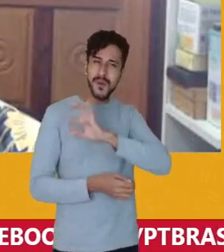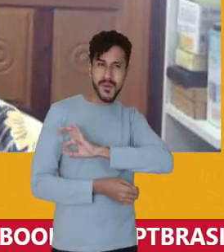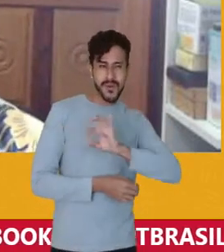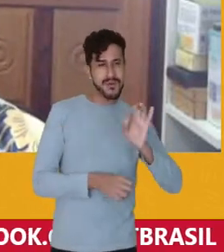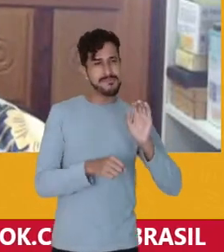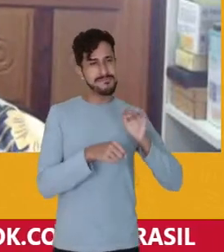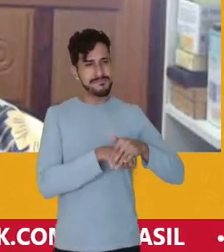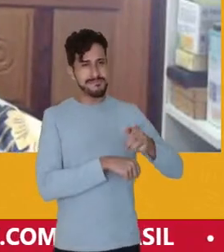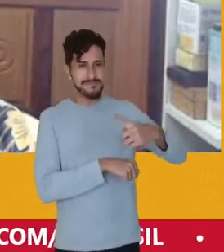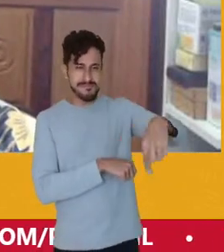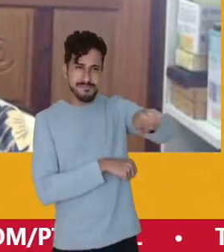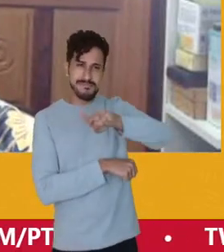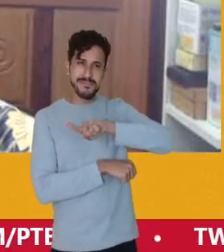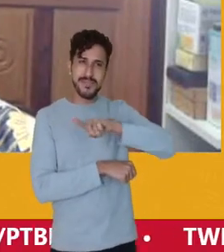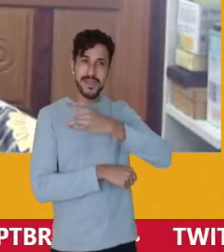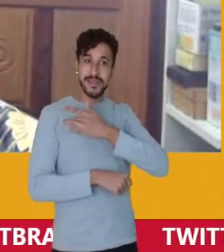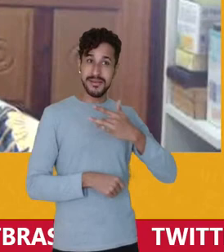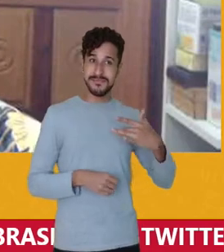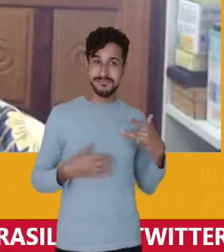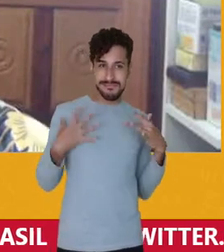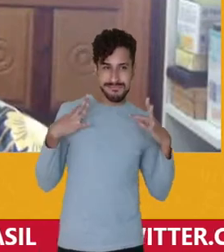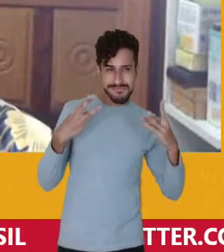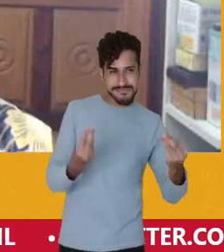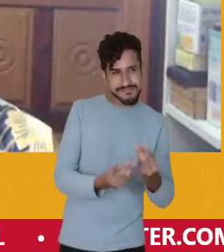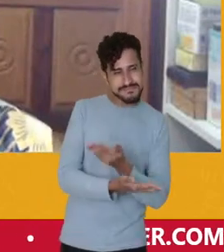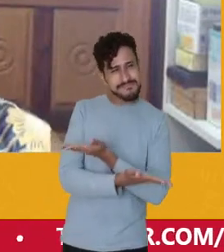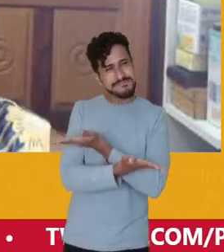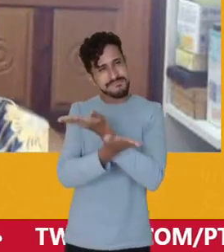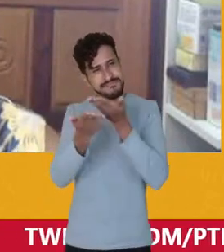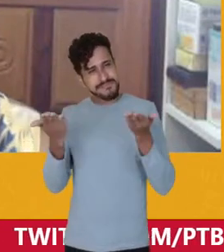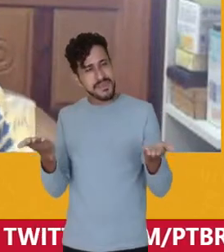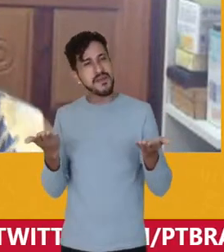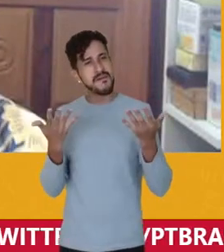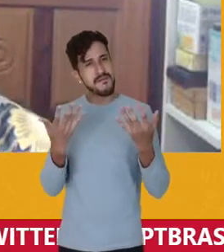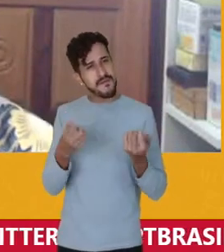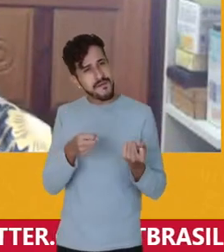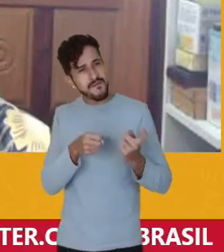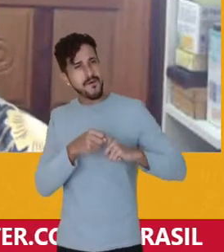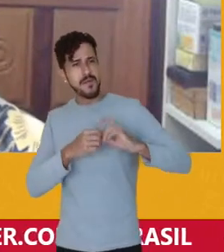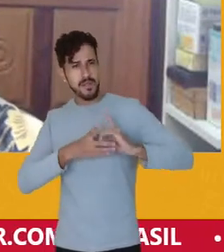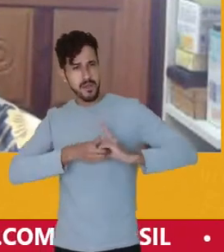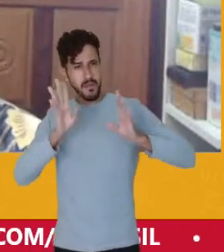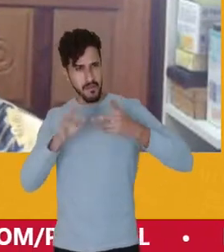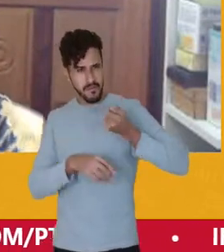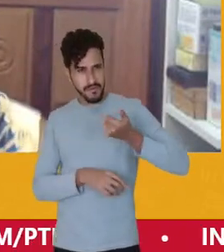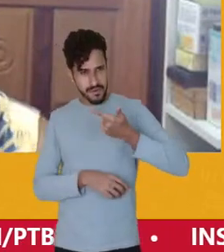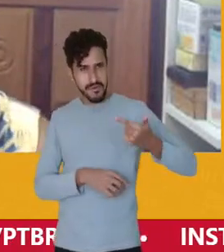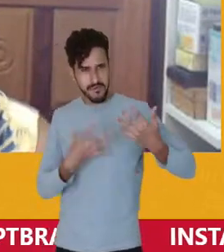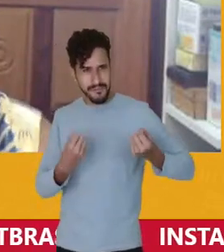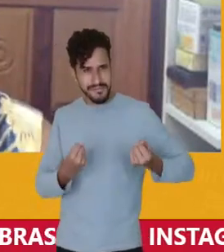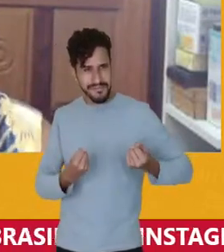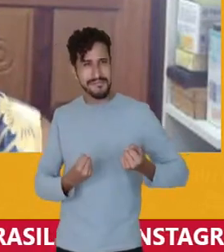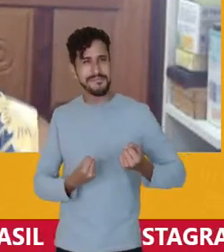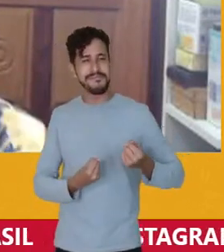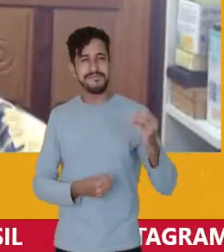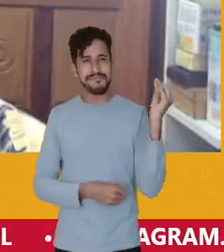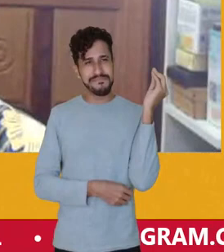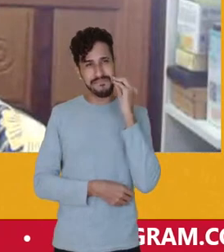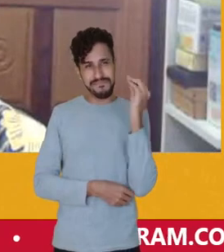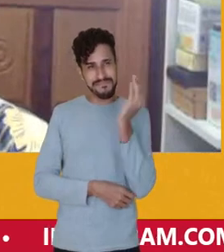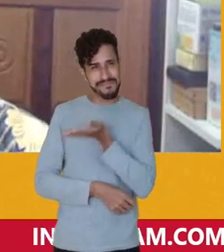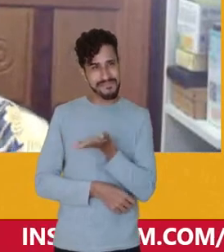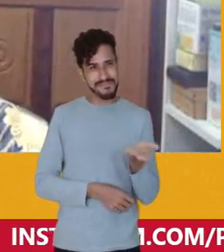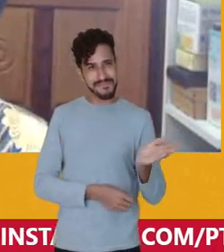ótima noite e muita saúde para todo mundo, e a retomada da democracia em 2022. Grande beijo